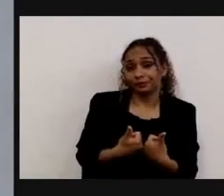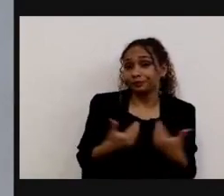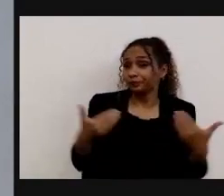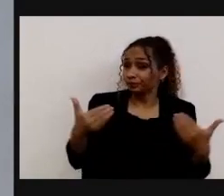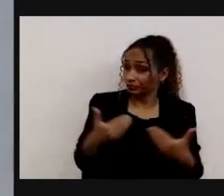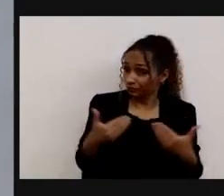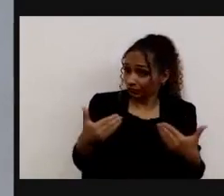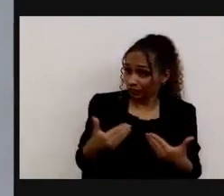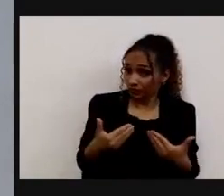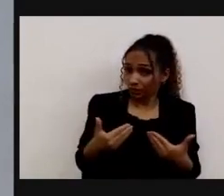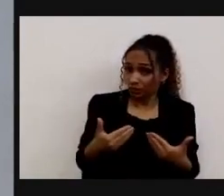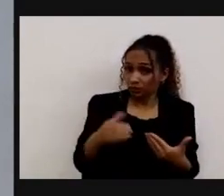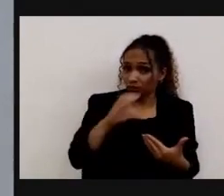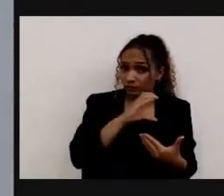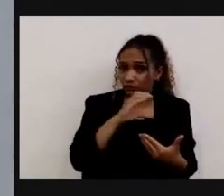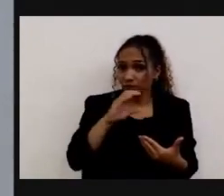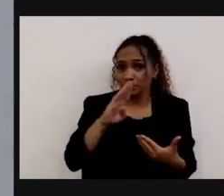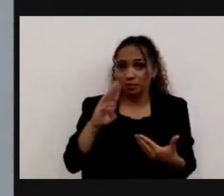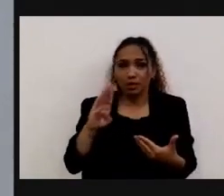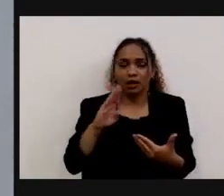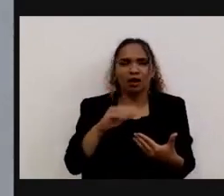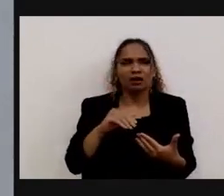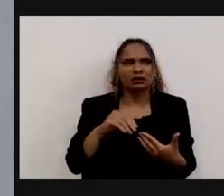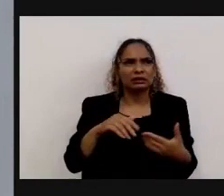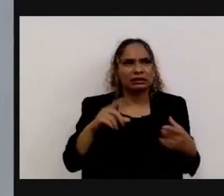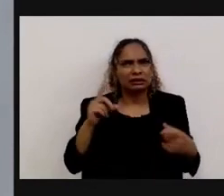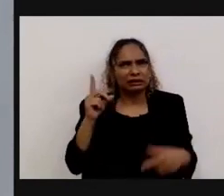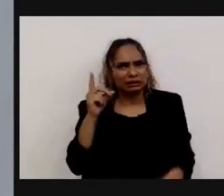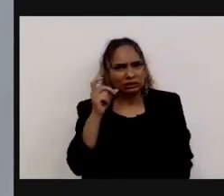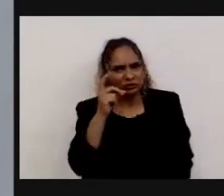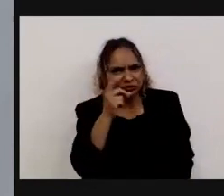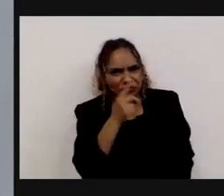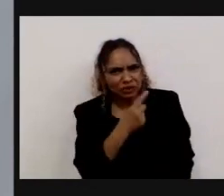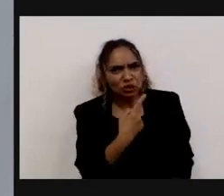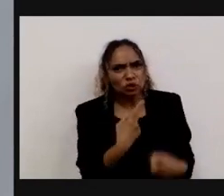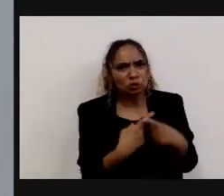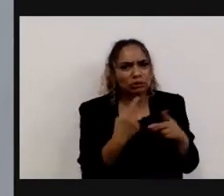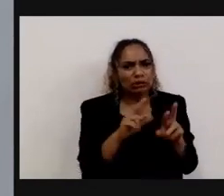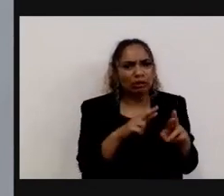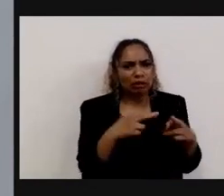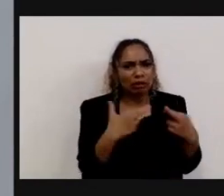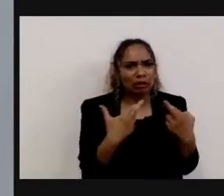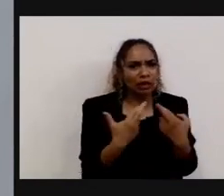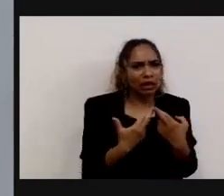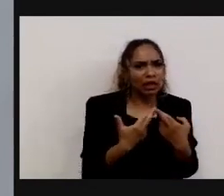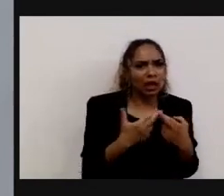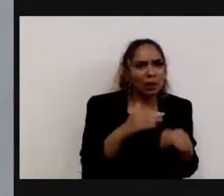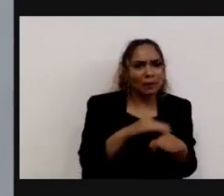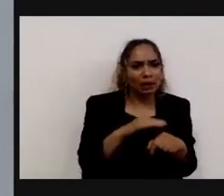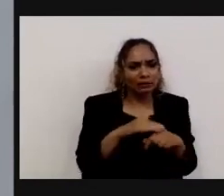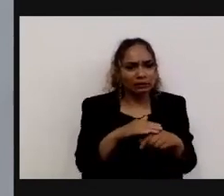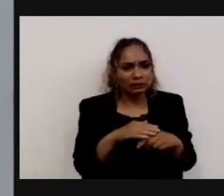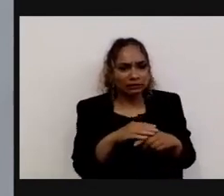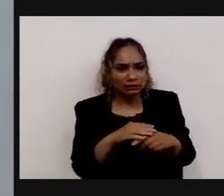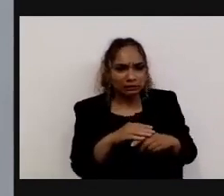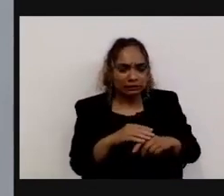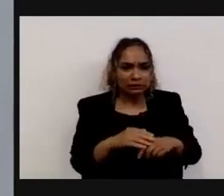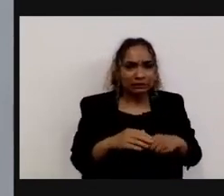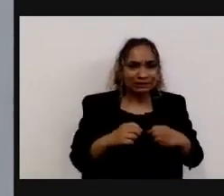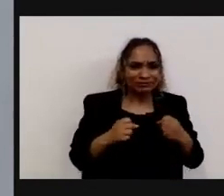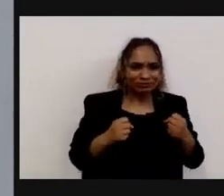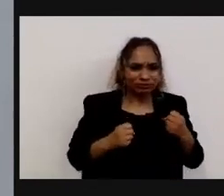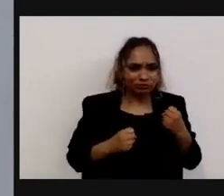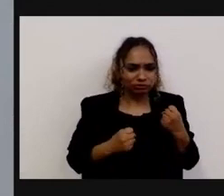agora aí lá no CCB a gente falou caramba É difícil porque nas reuniões tem sido mais tenso tem tido mais